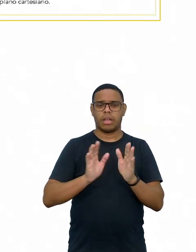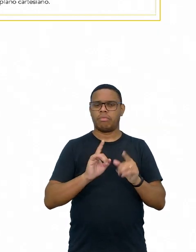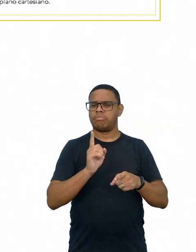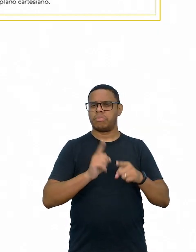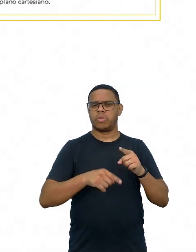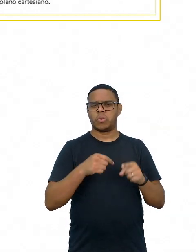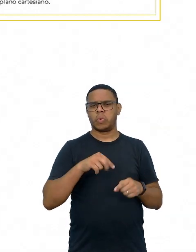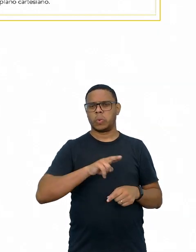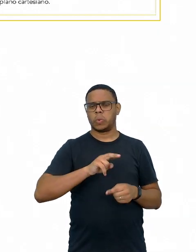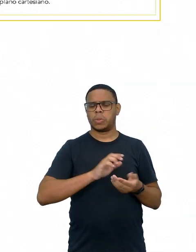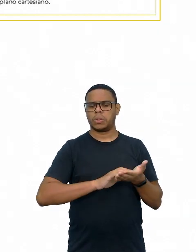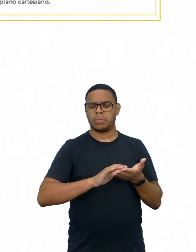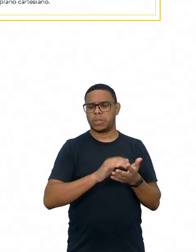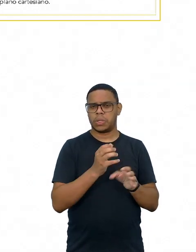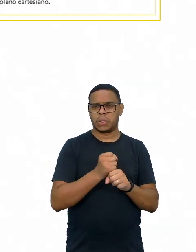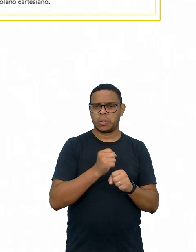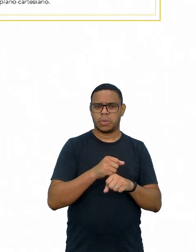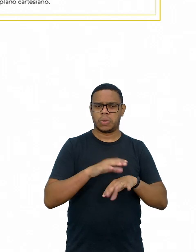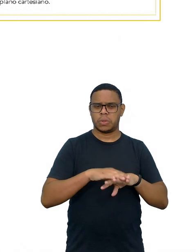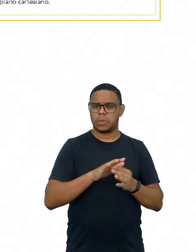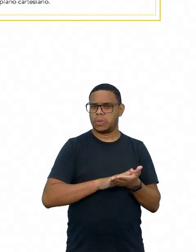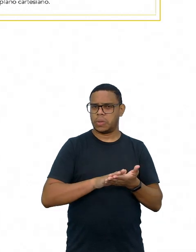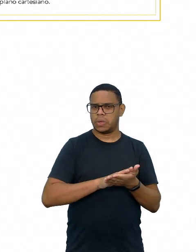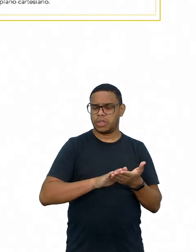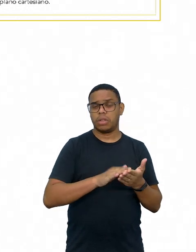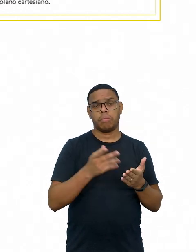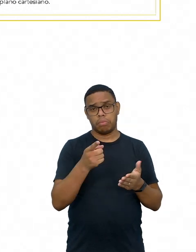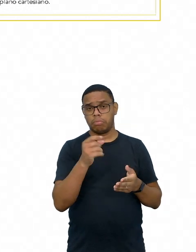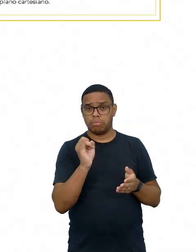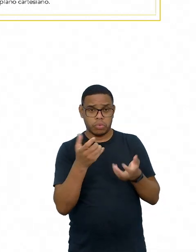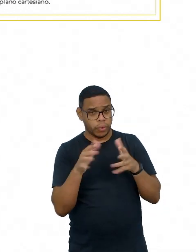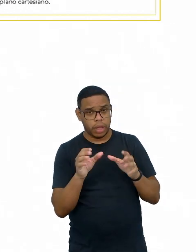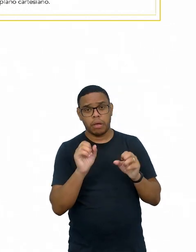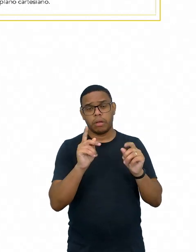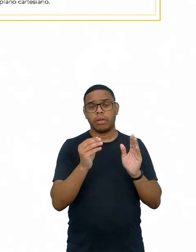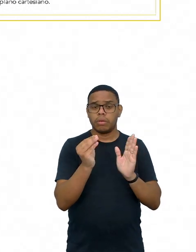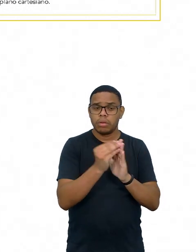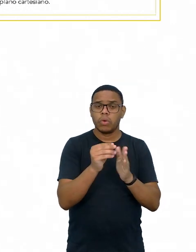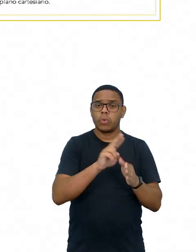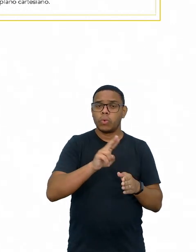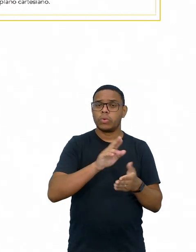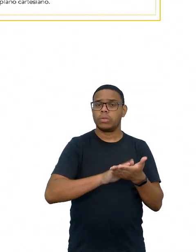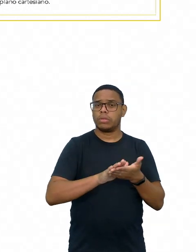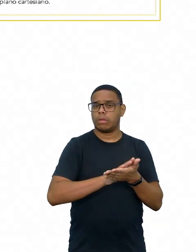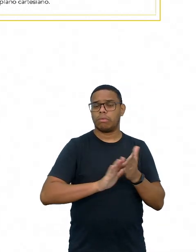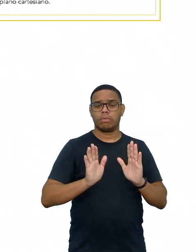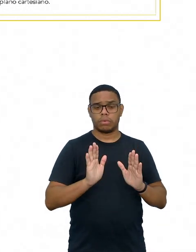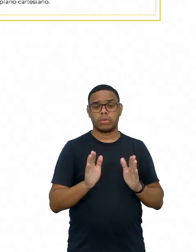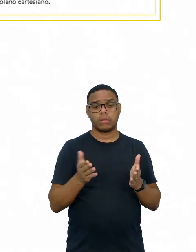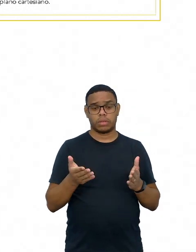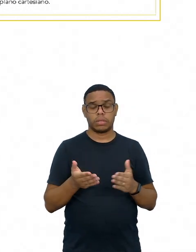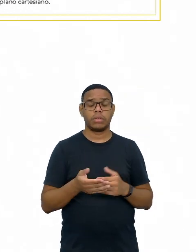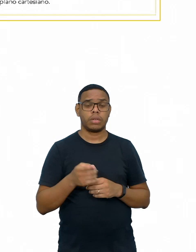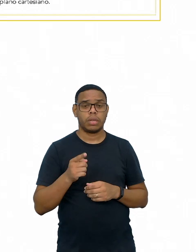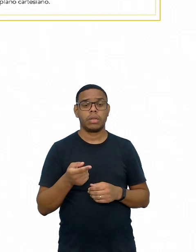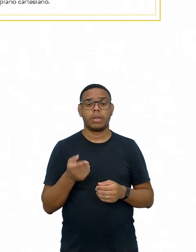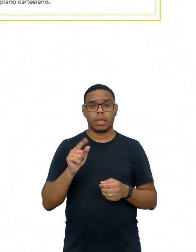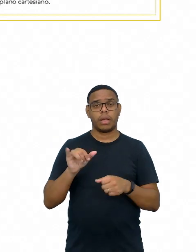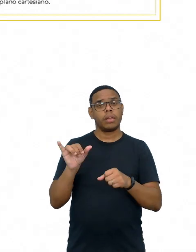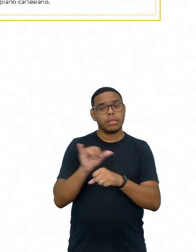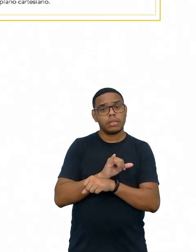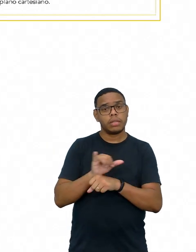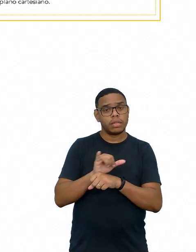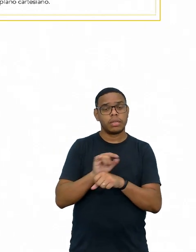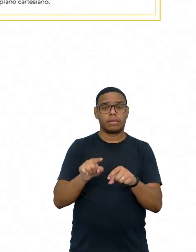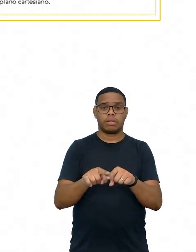minha escola não pode? Pode. Coloca lá no seu plano, sem o uso da calculadora, tá bom? Isso é as estratégias de sala